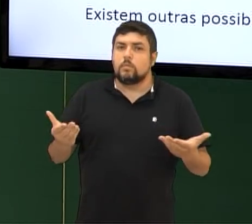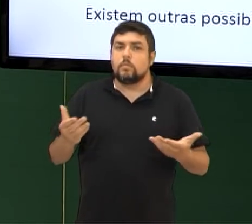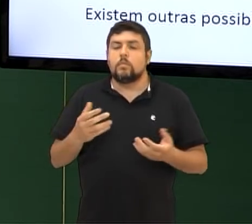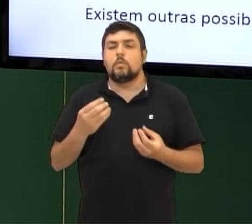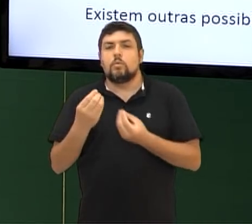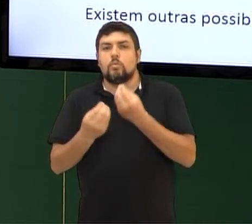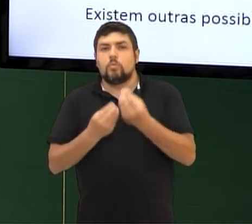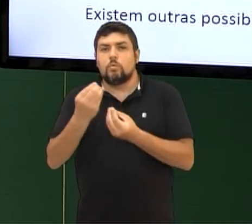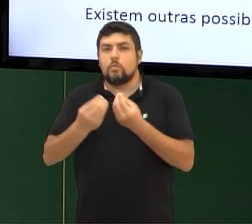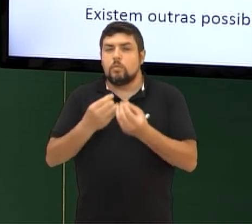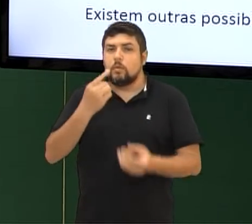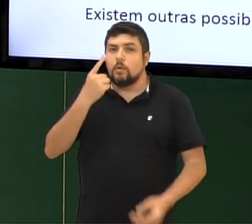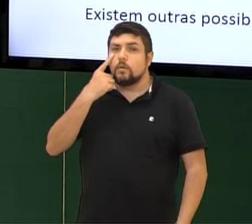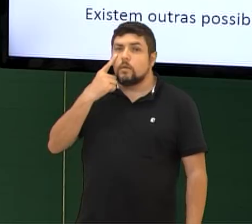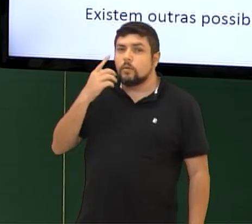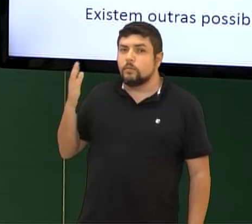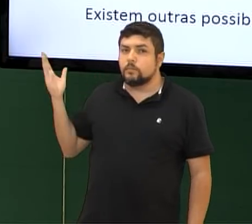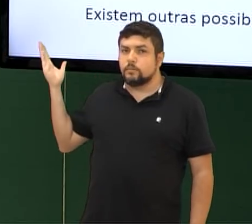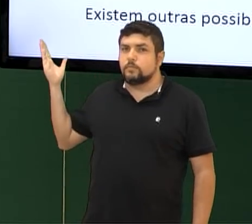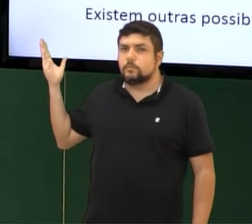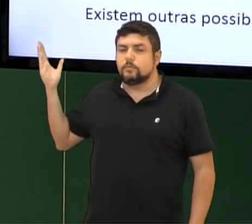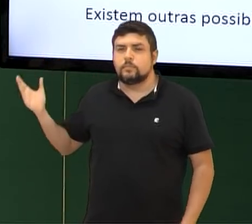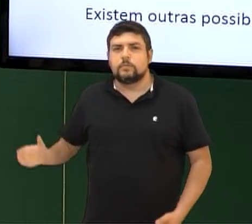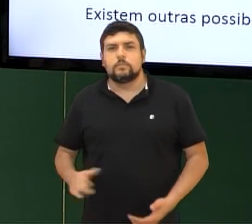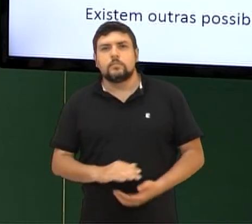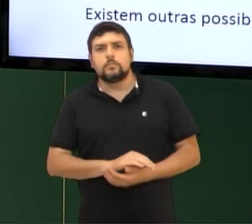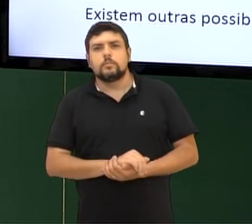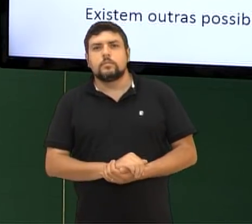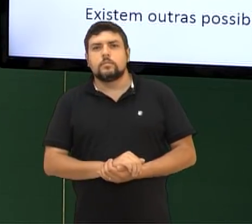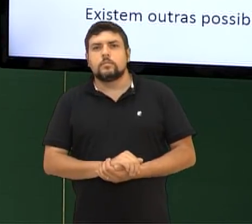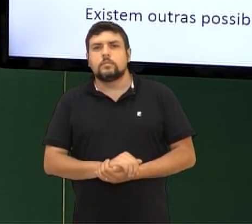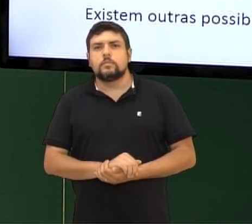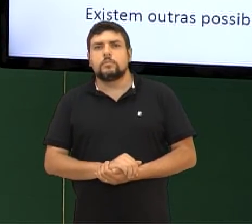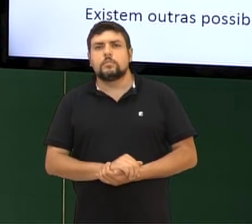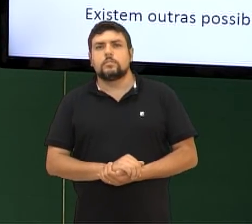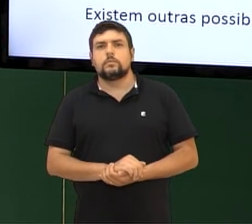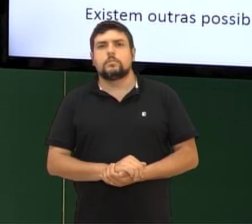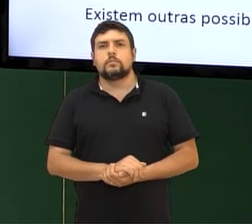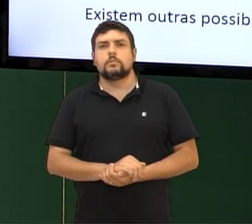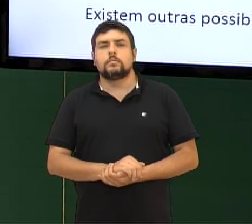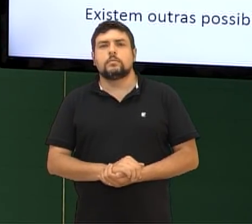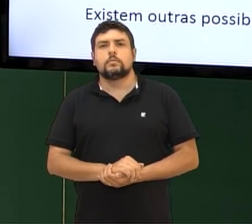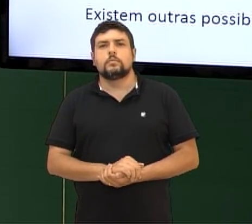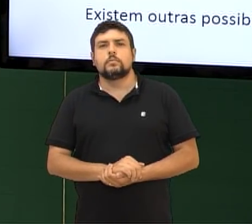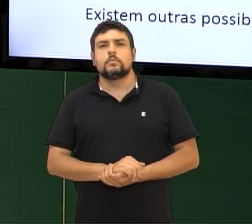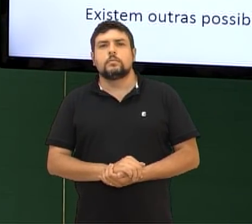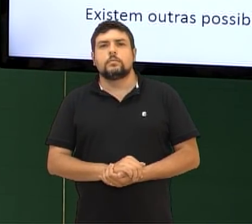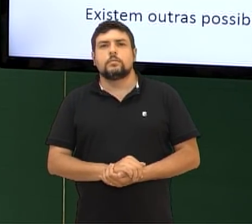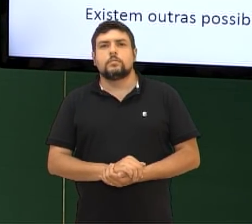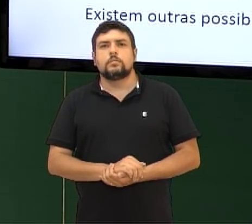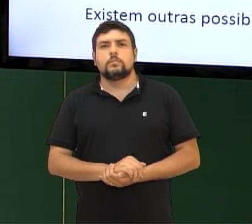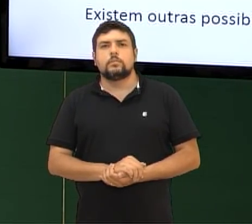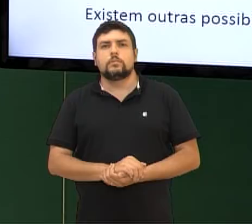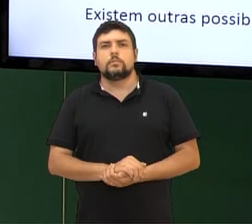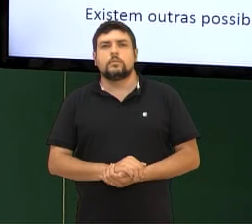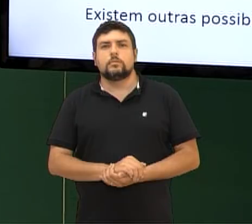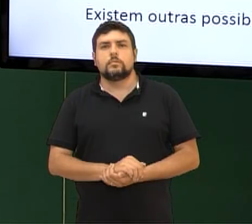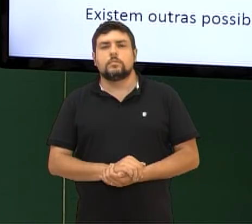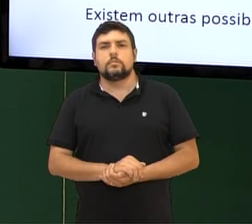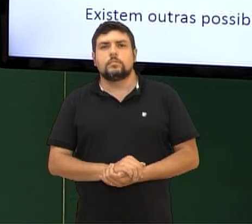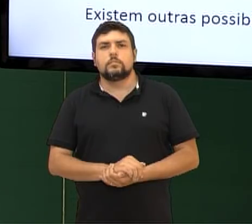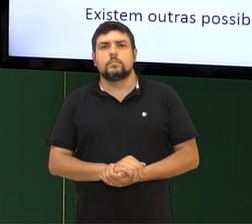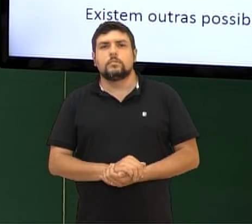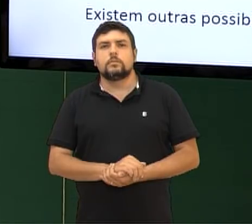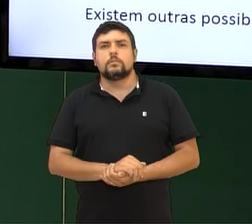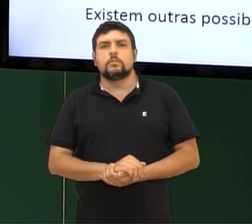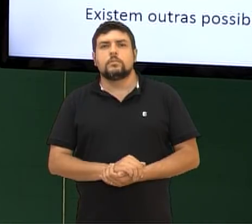você teria seria 12 sobre 6 e 32 sobre 16.